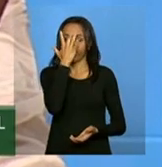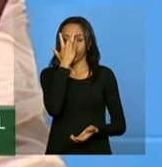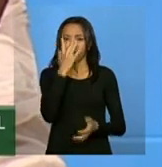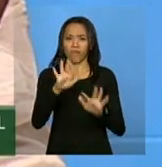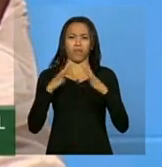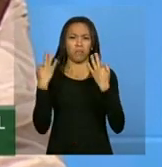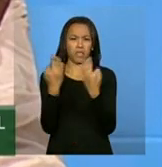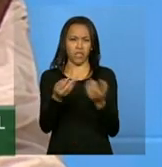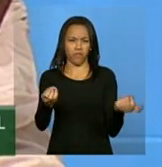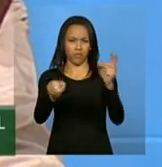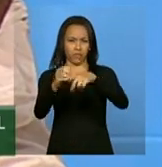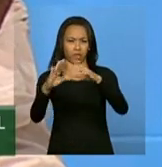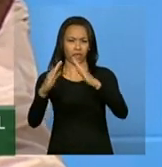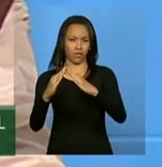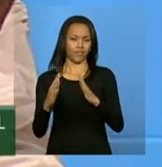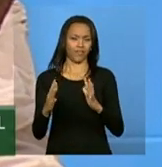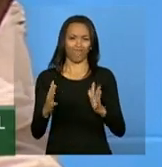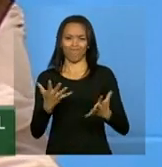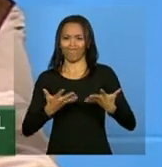parentes e voltar para casa.